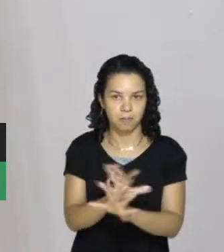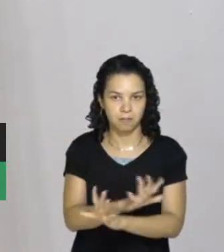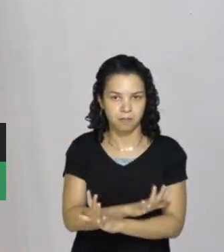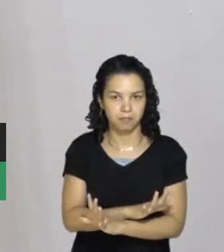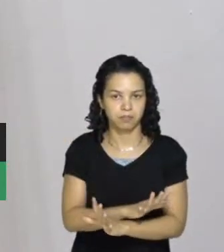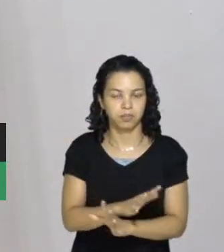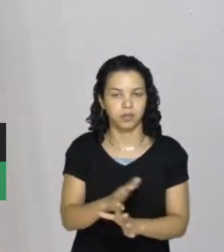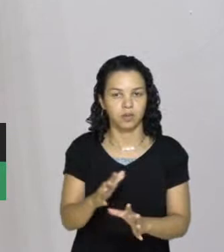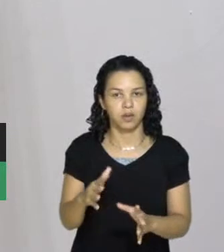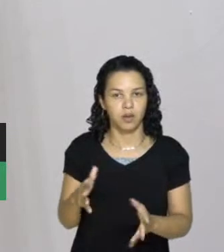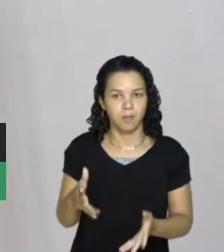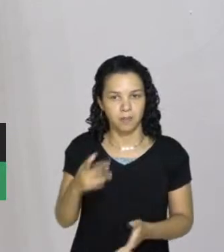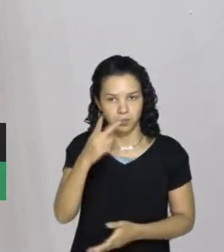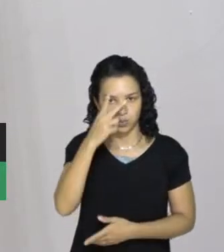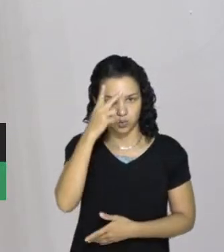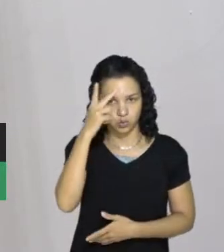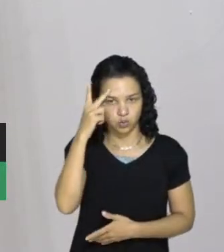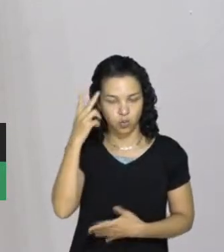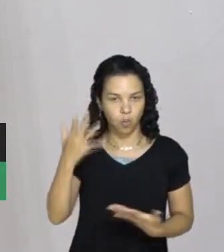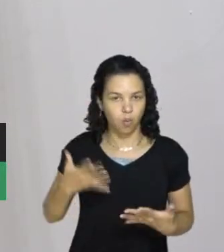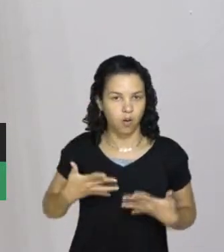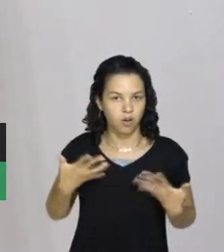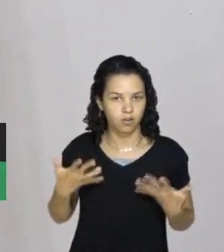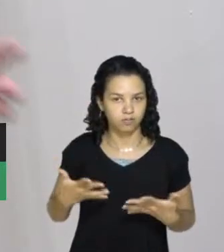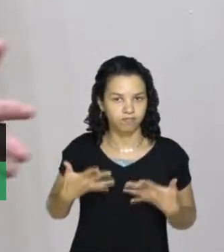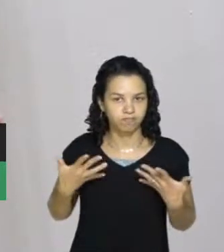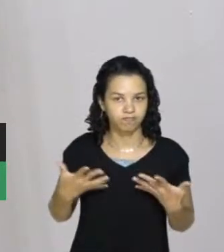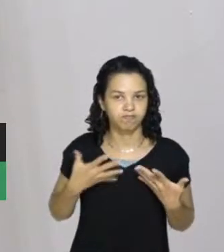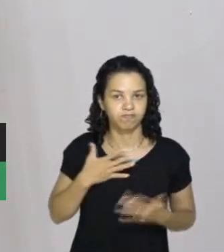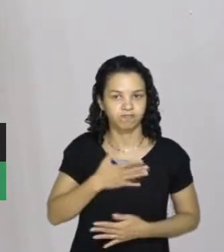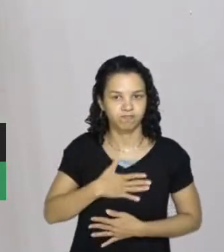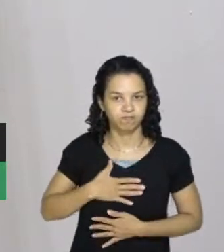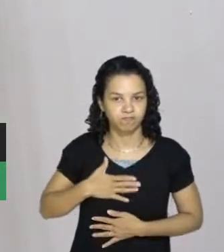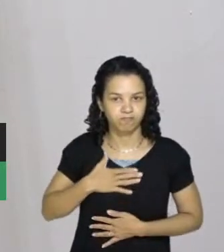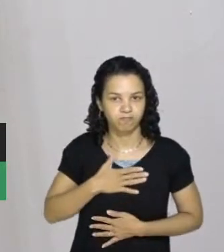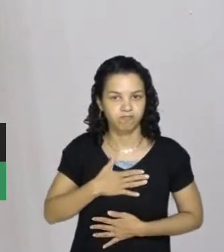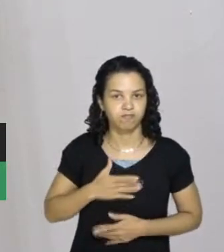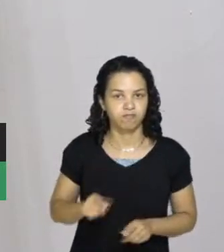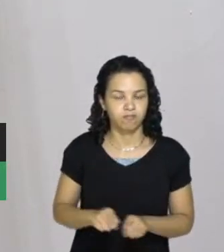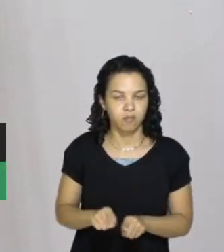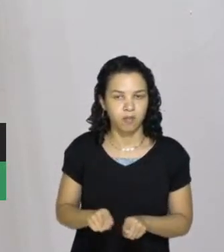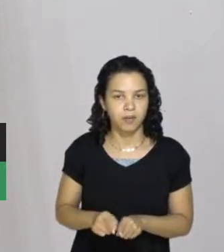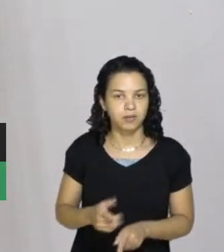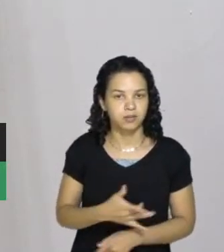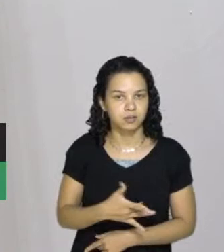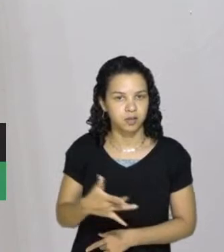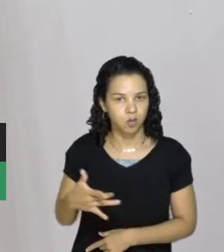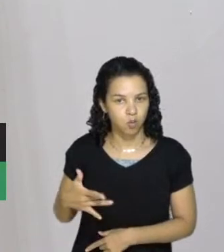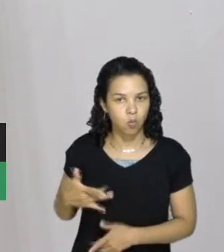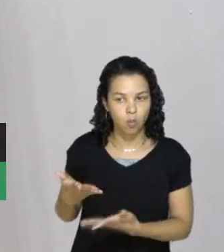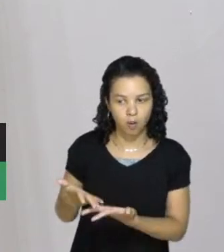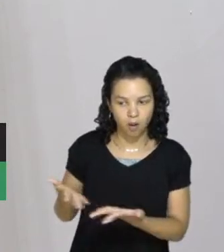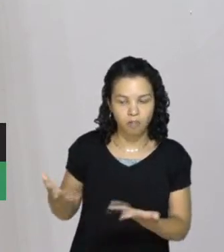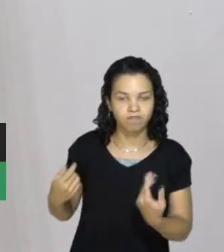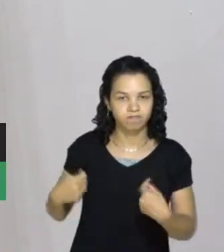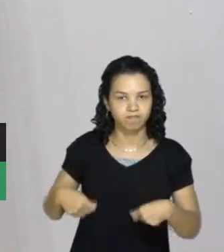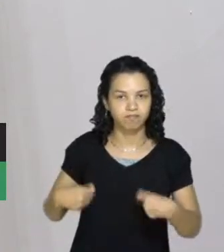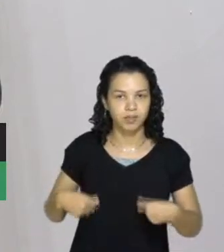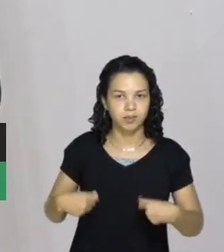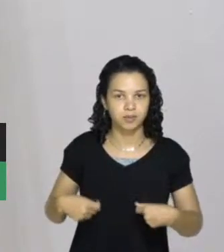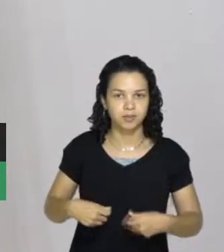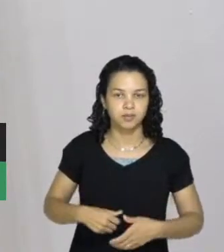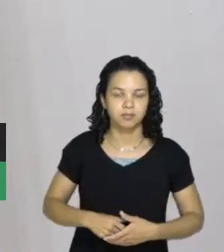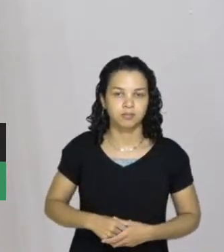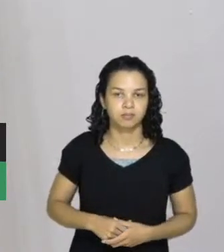devolver felicidade, devolver a saúde dessas pessoas que tanto precisam. Esse plano